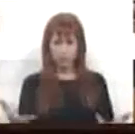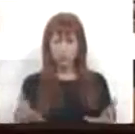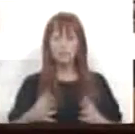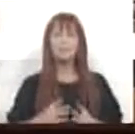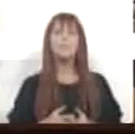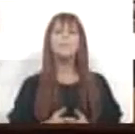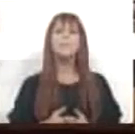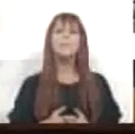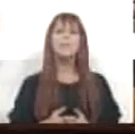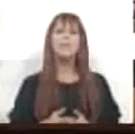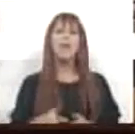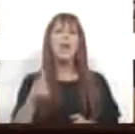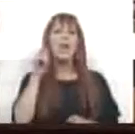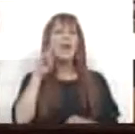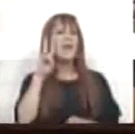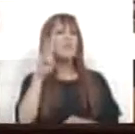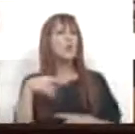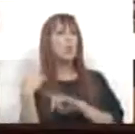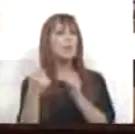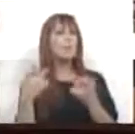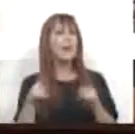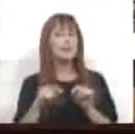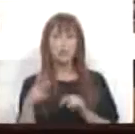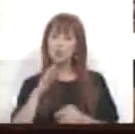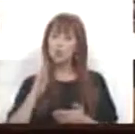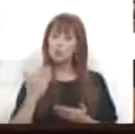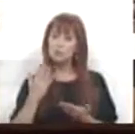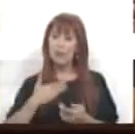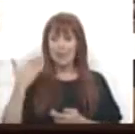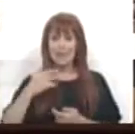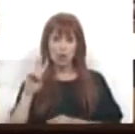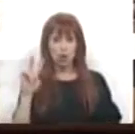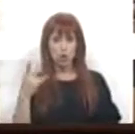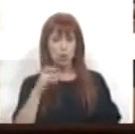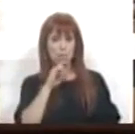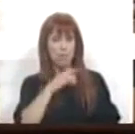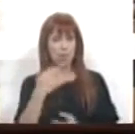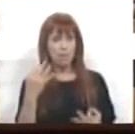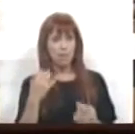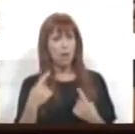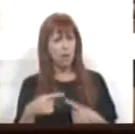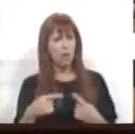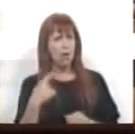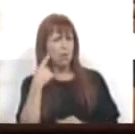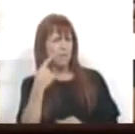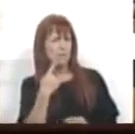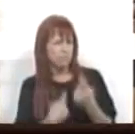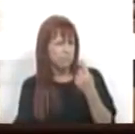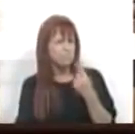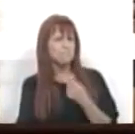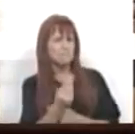Deputados. Quem assistiu ao debate nestes últimos 2 dias pode de facto tê-lo achado